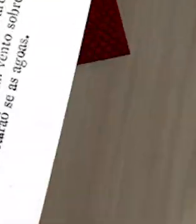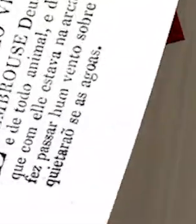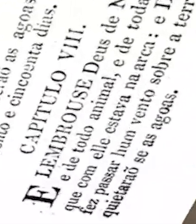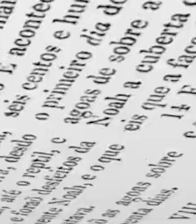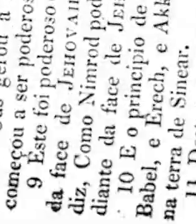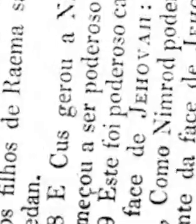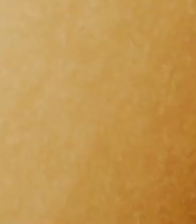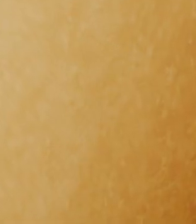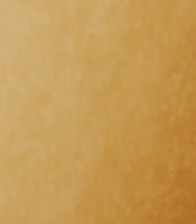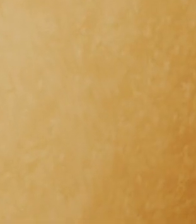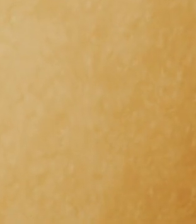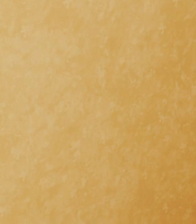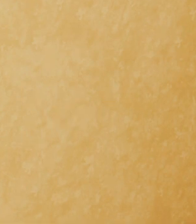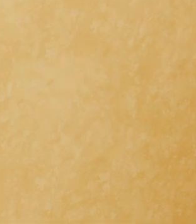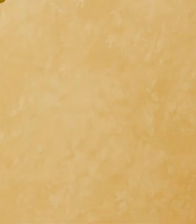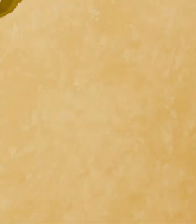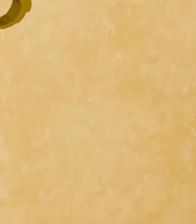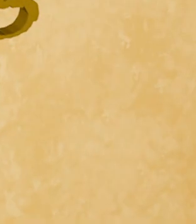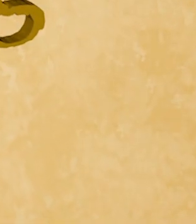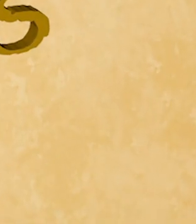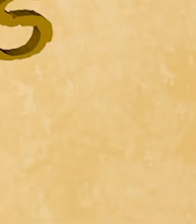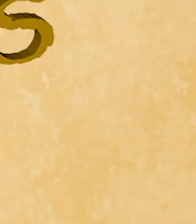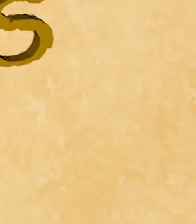TV Web Manaim apresenta